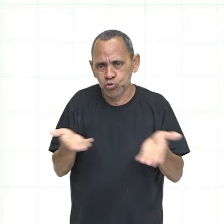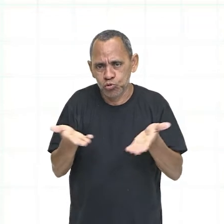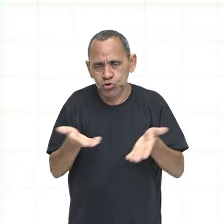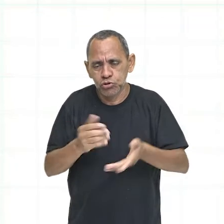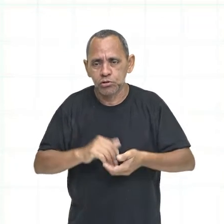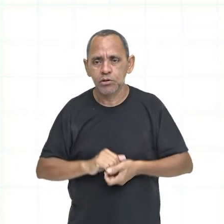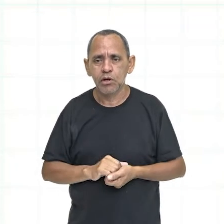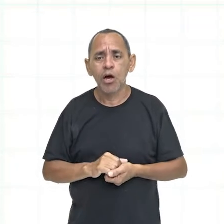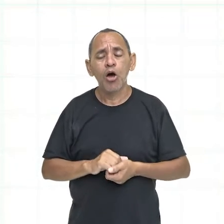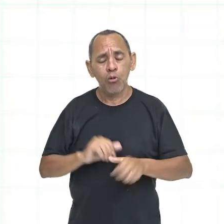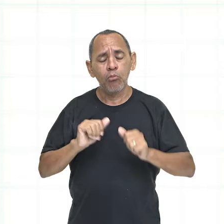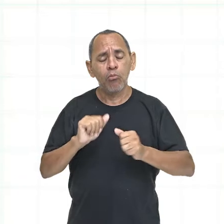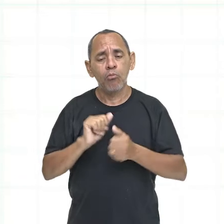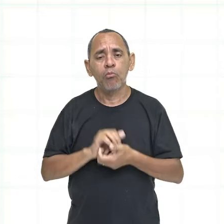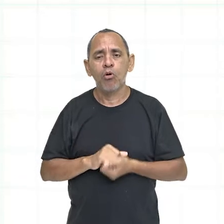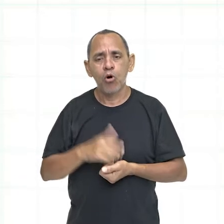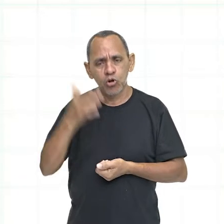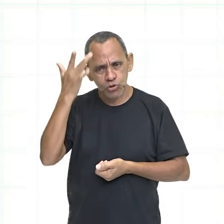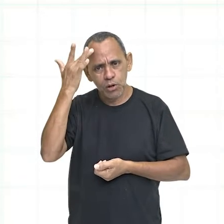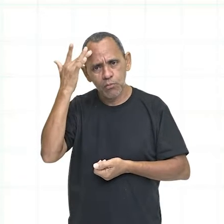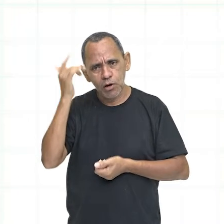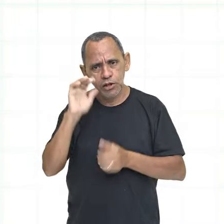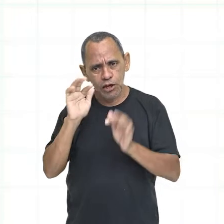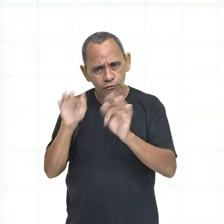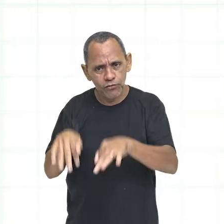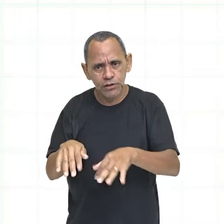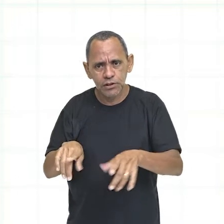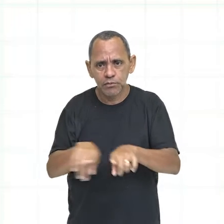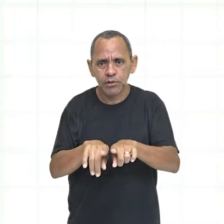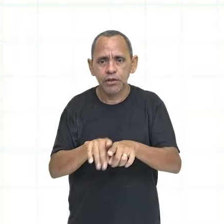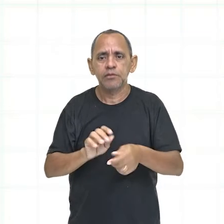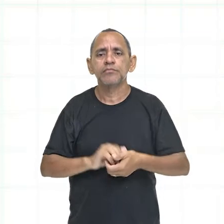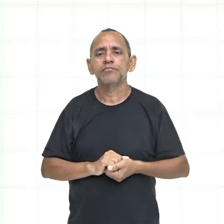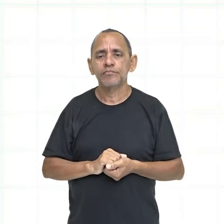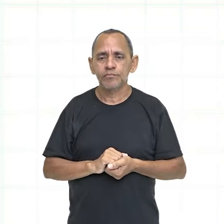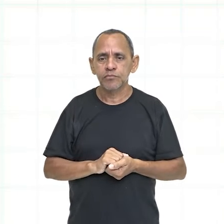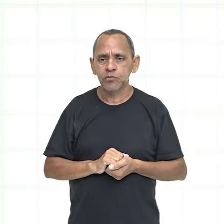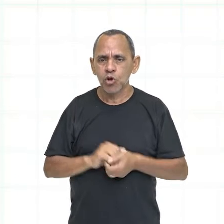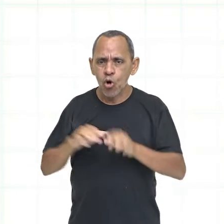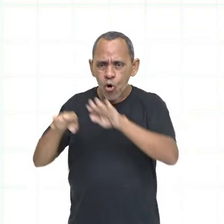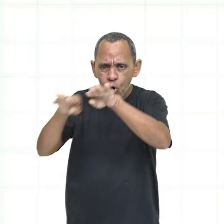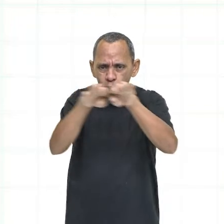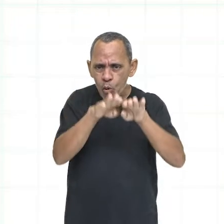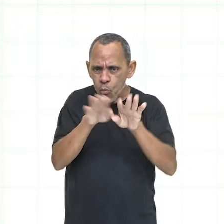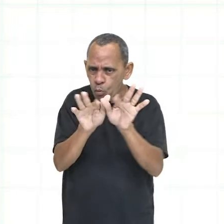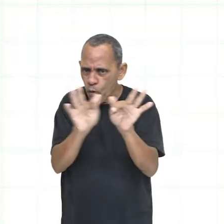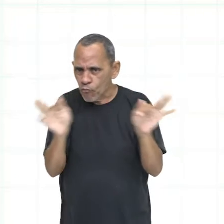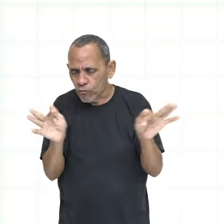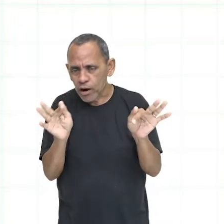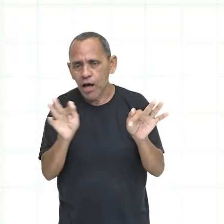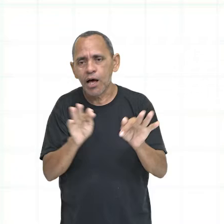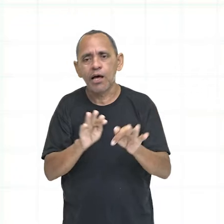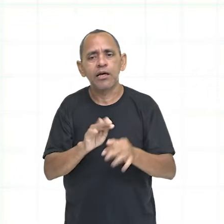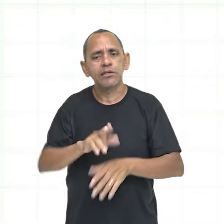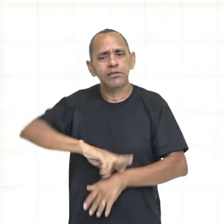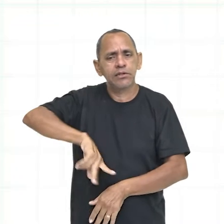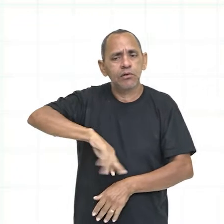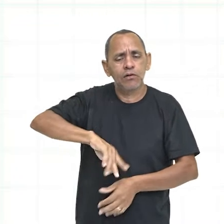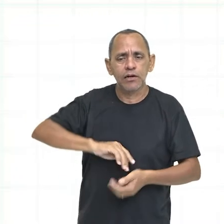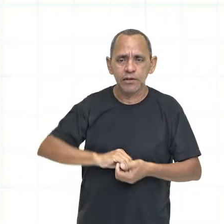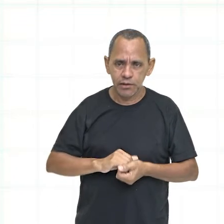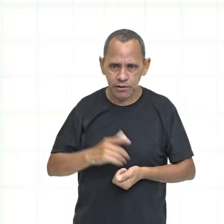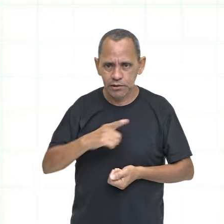Aqui, gente, nós temos uma situação um pouco incomum. Eu tenho, então, aqui o verbo principal, que é acabar, que é o que de fato indica